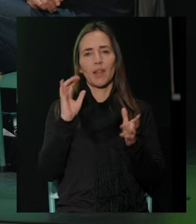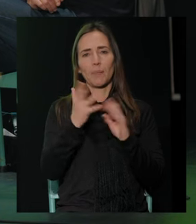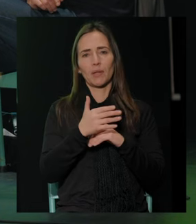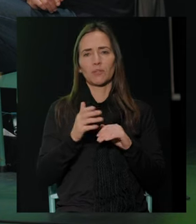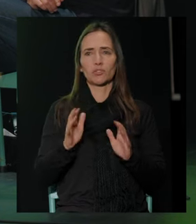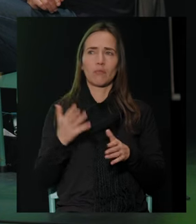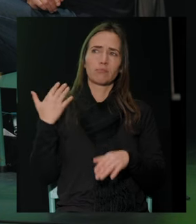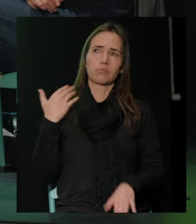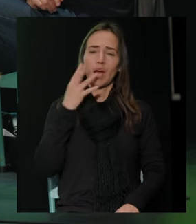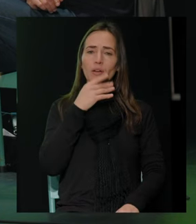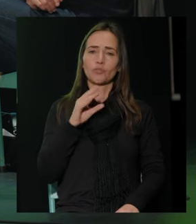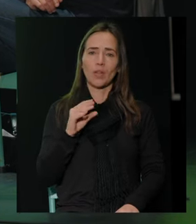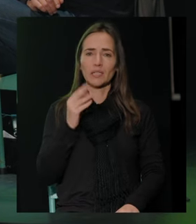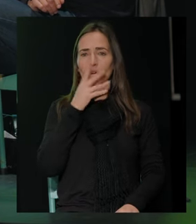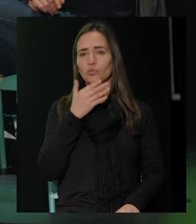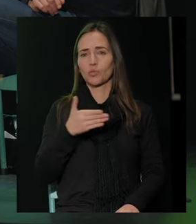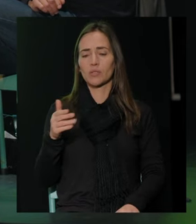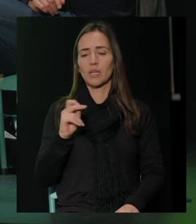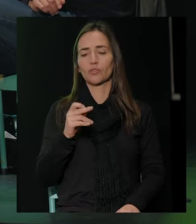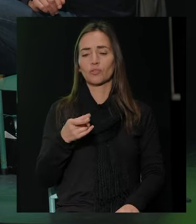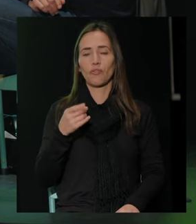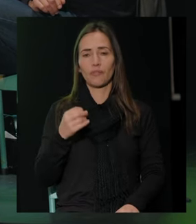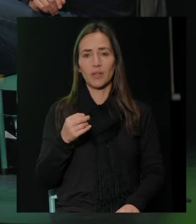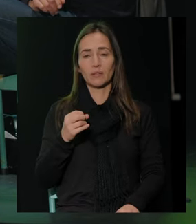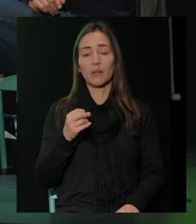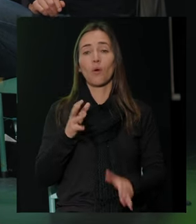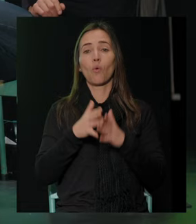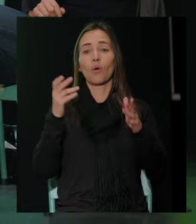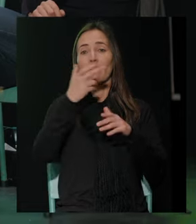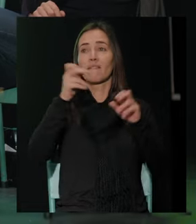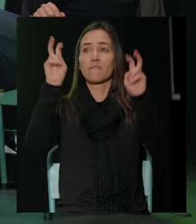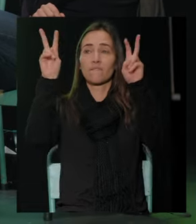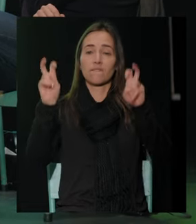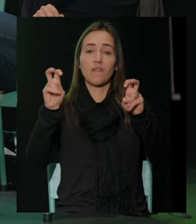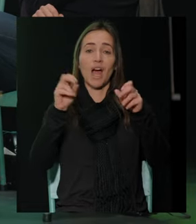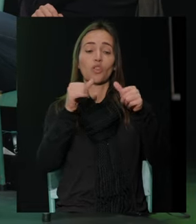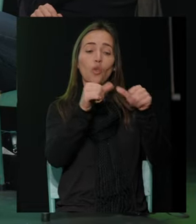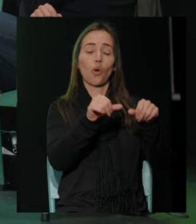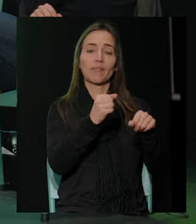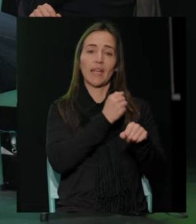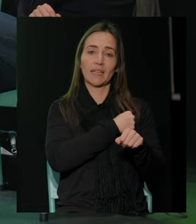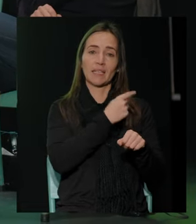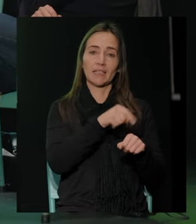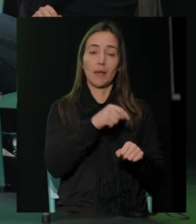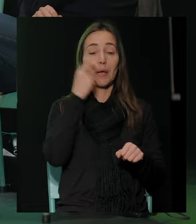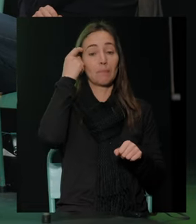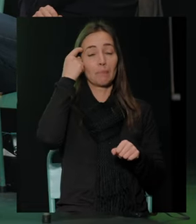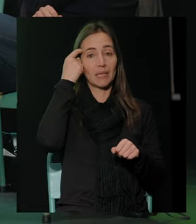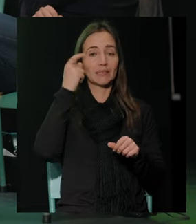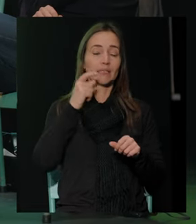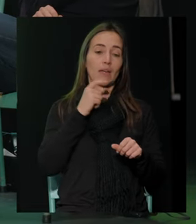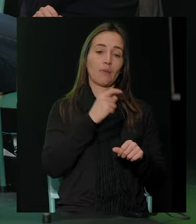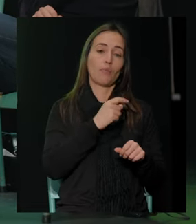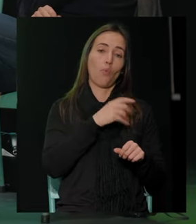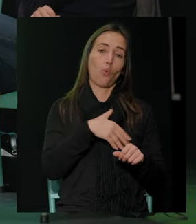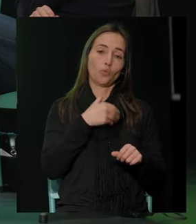anos, nos anos 90, quando o grande slogan, ainda tenho lá autocolantes em casa sobre isso, era o pensar global, agir local. Portanto, eram aquelas